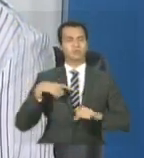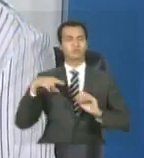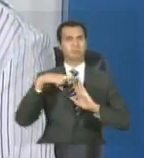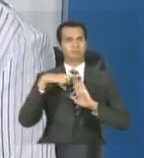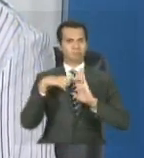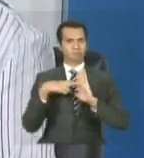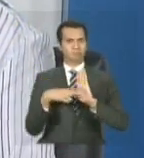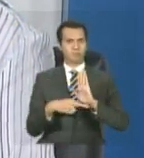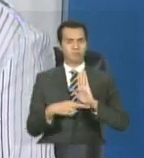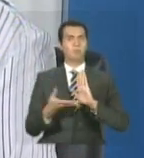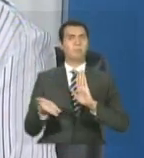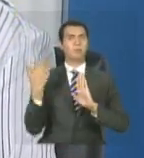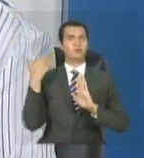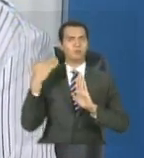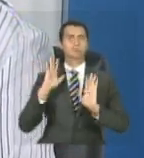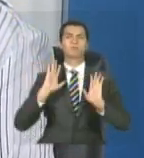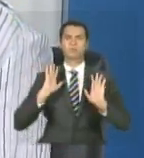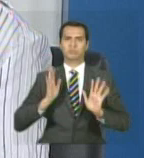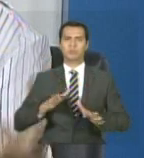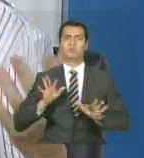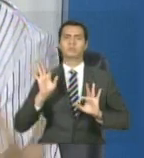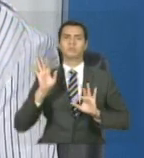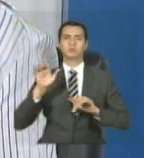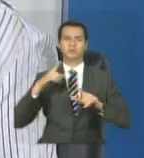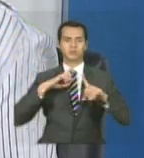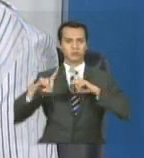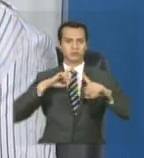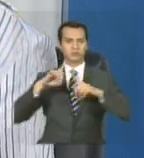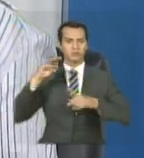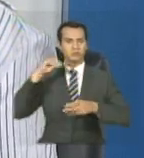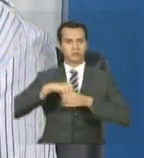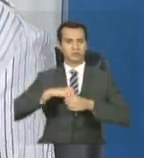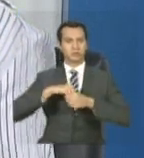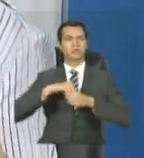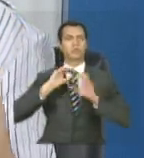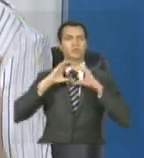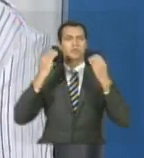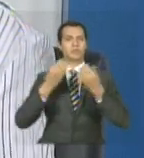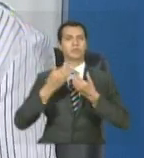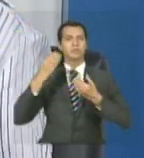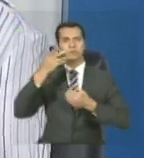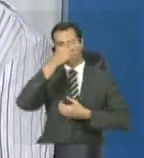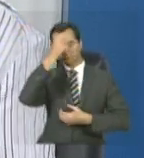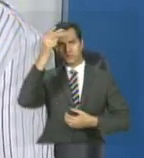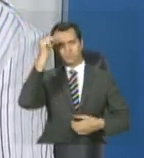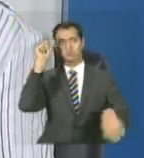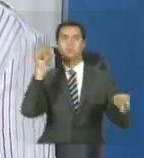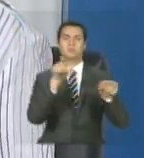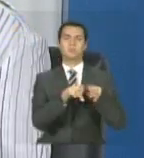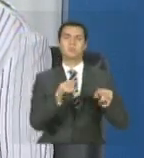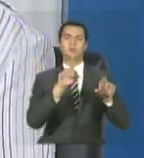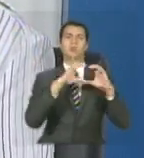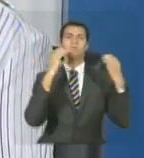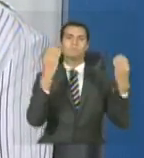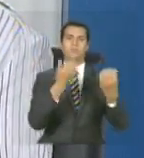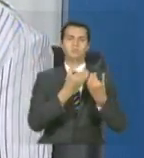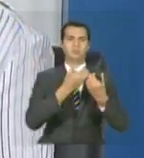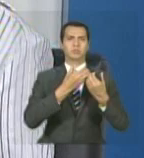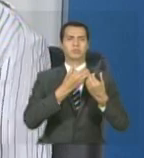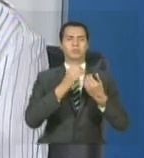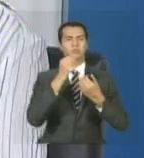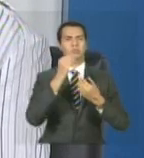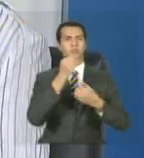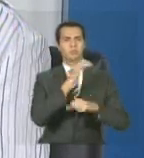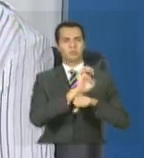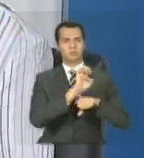nessas conferências estaduais e municipais e serão foco de apropriação, de melhor apropriação ainda na Conferência